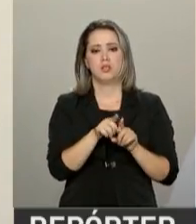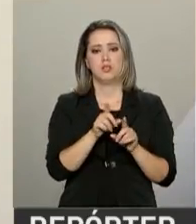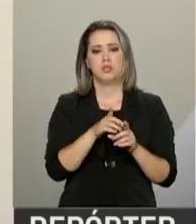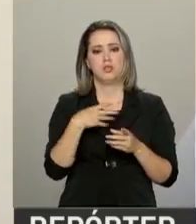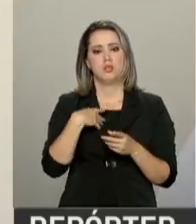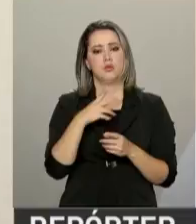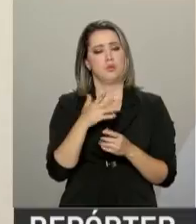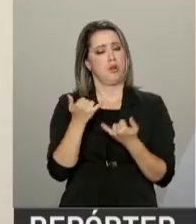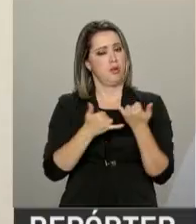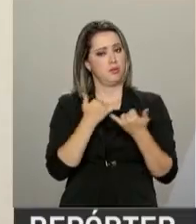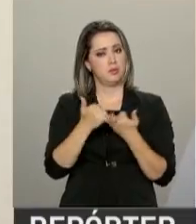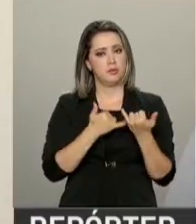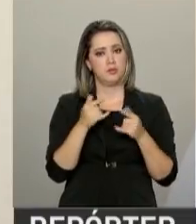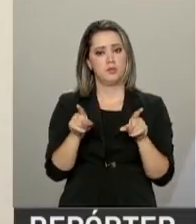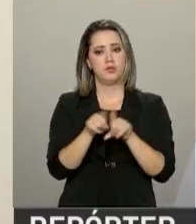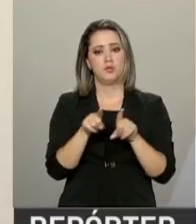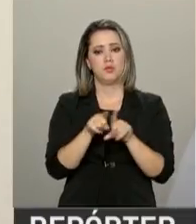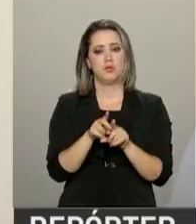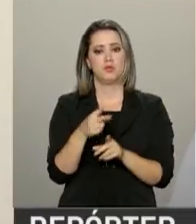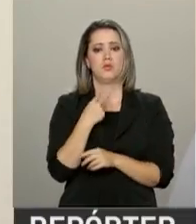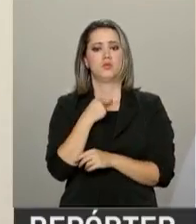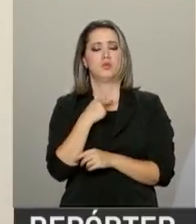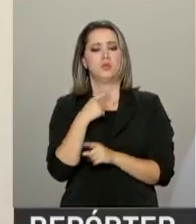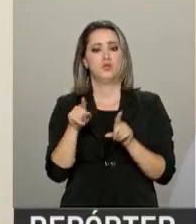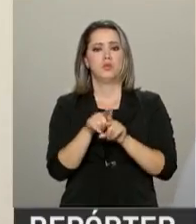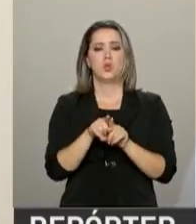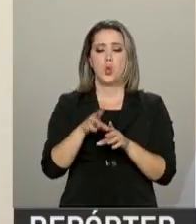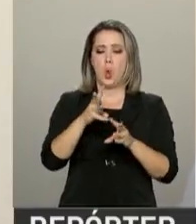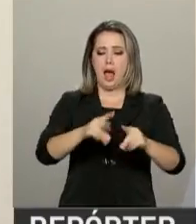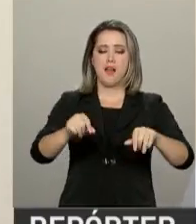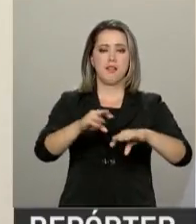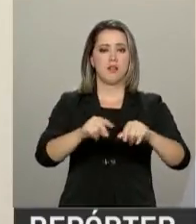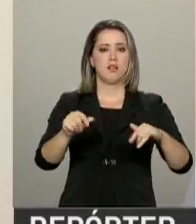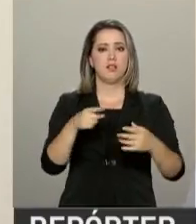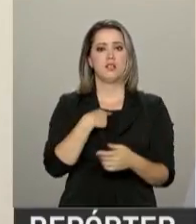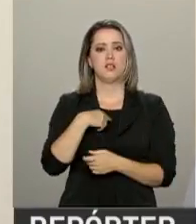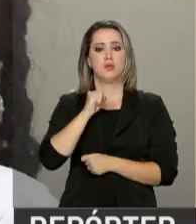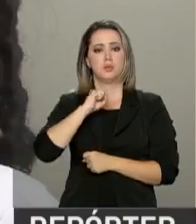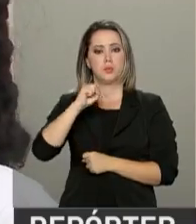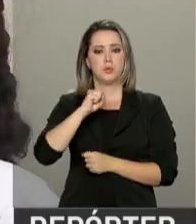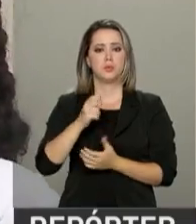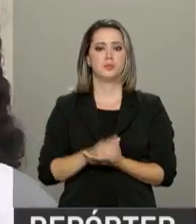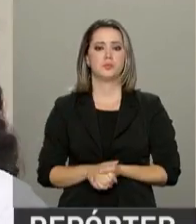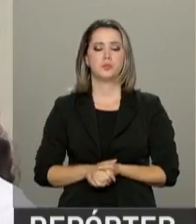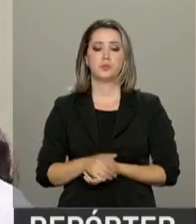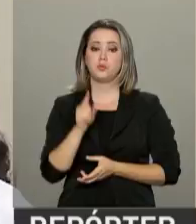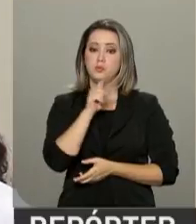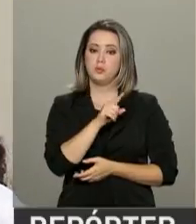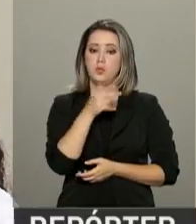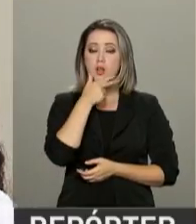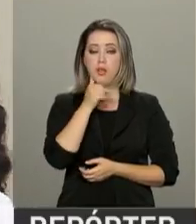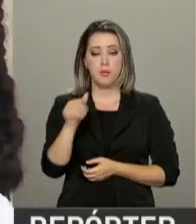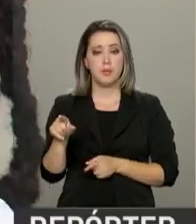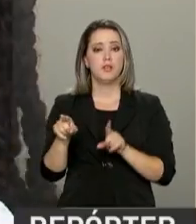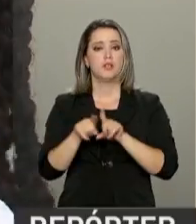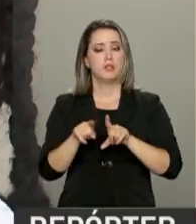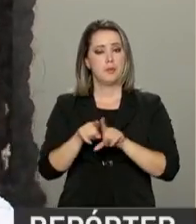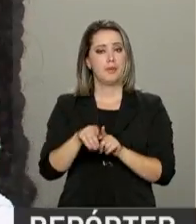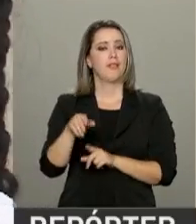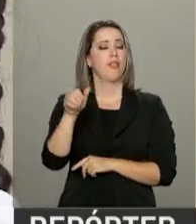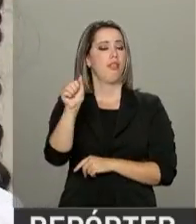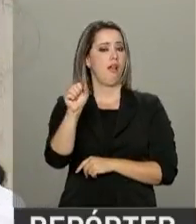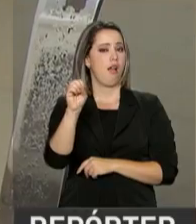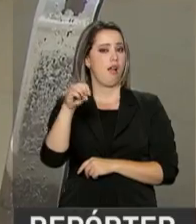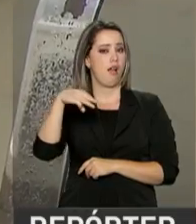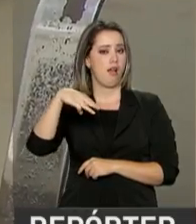ganhos e quer sem ela pode brincar com areia por cadeia tost a natália demanda clara também tem atuado desde